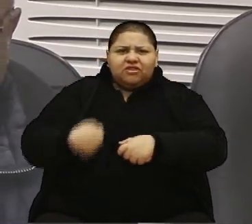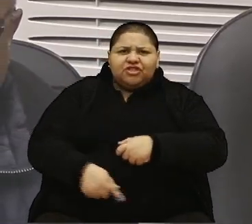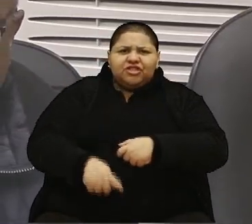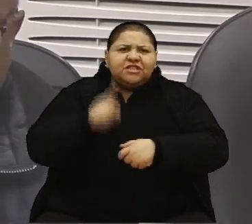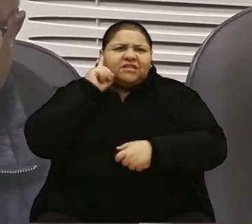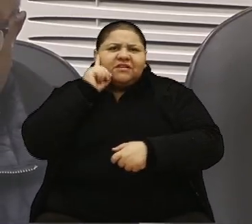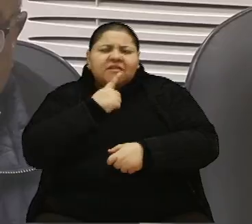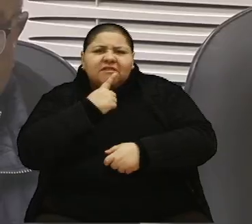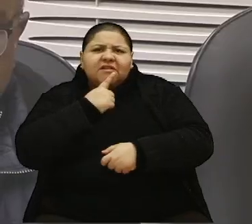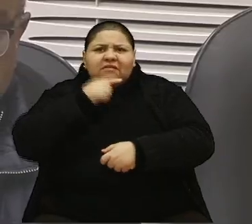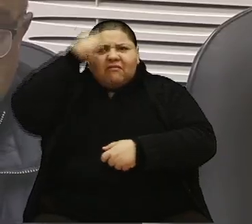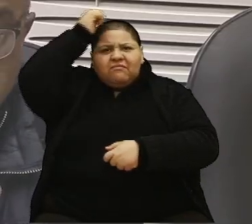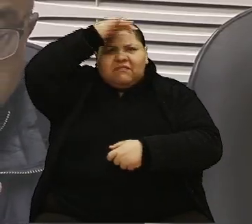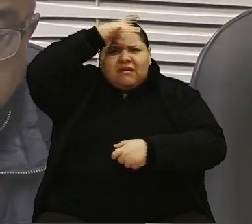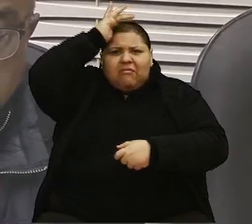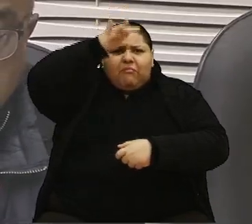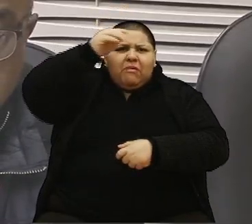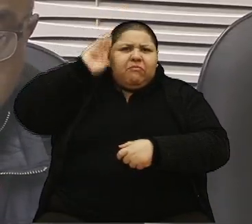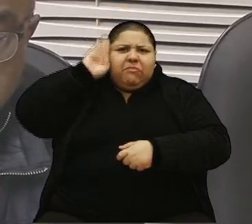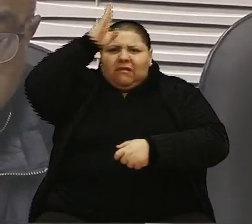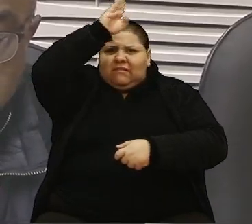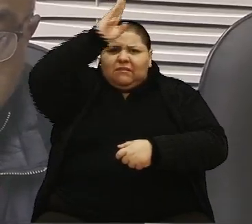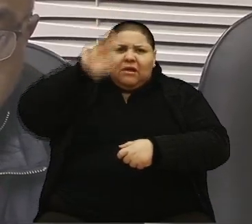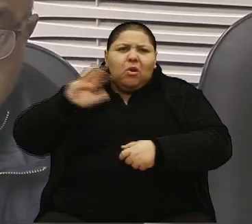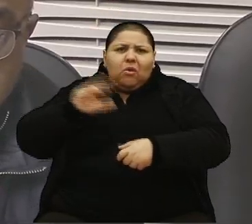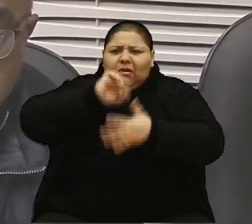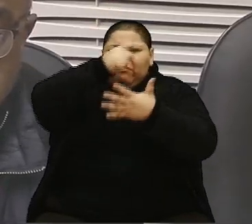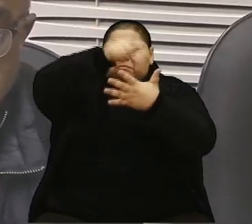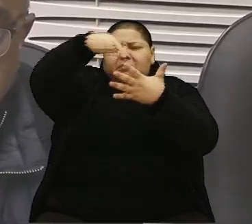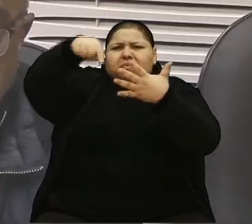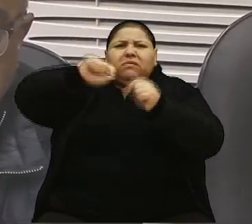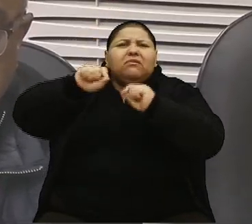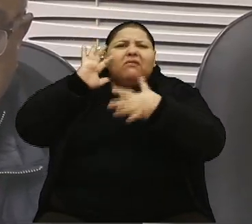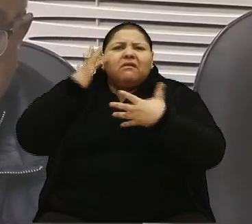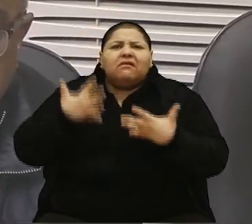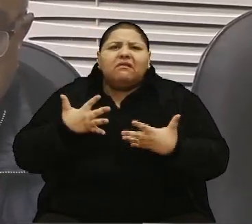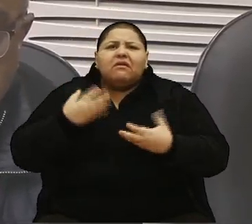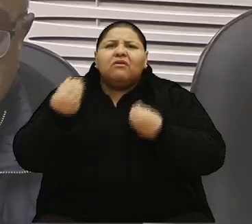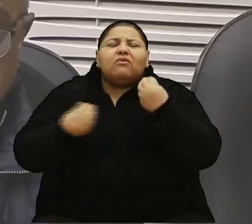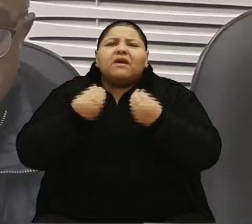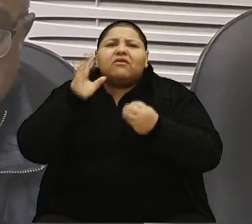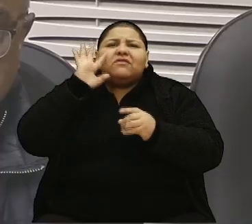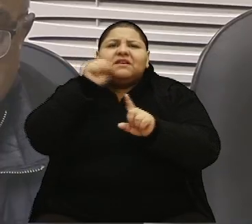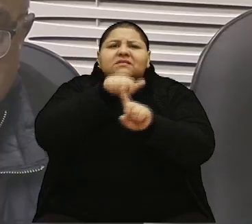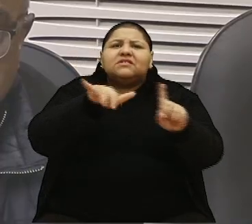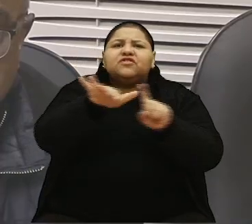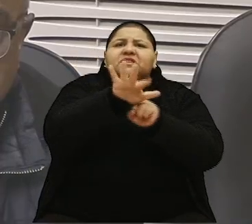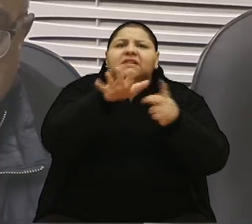Unidos, Trump e assim vai, Bolsonaro, Lula, onde é que se viu isso? Cadê a parte social?